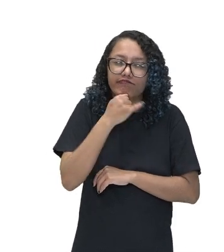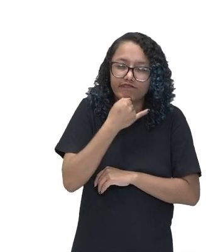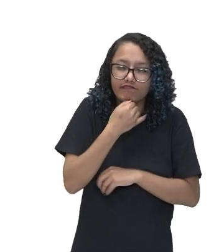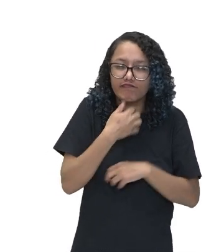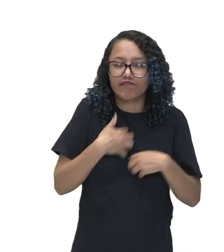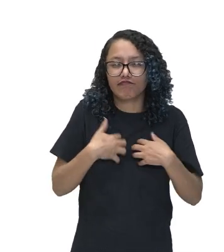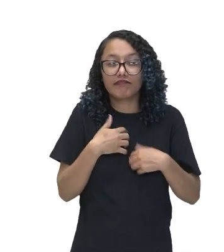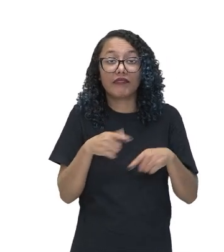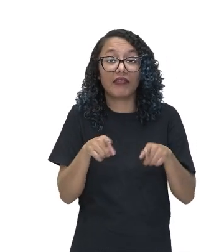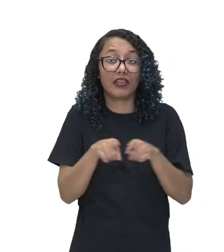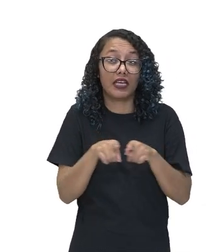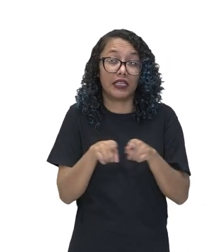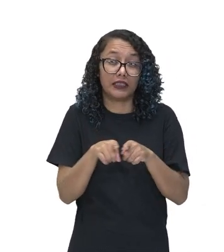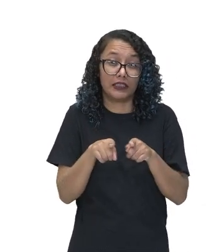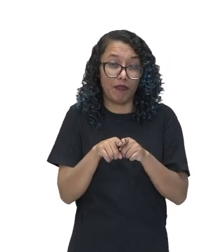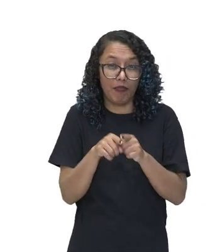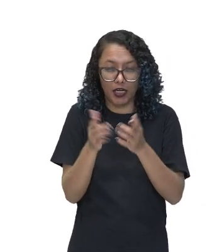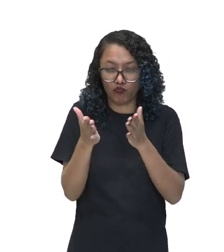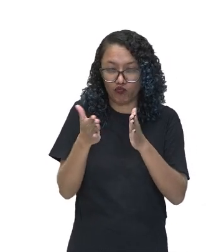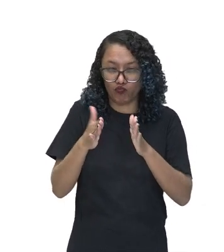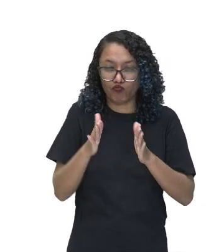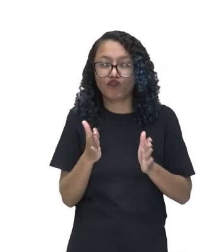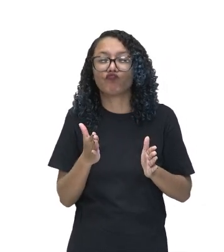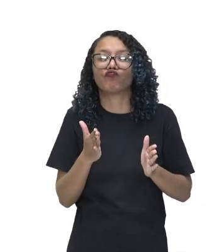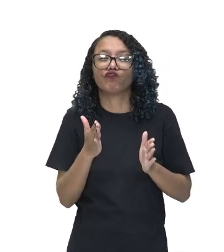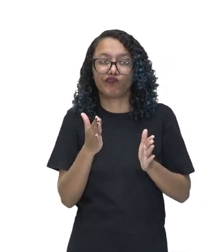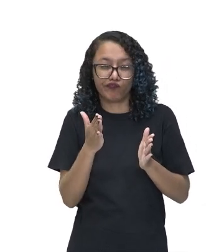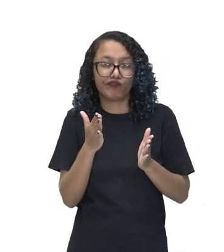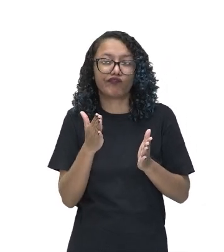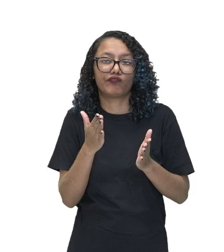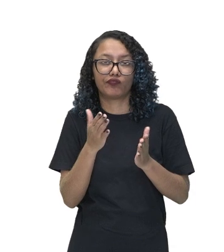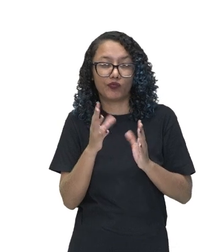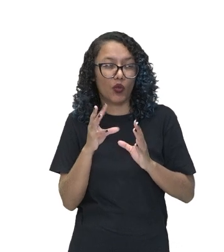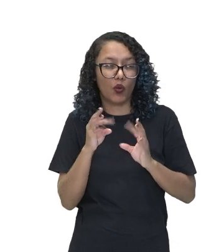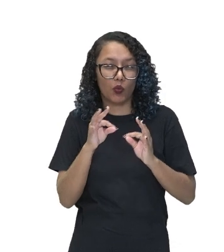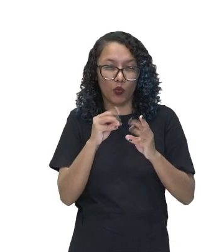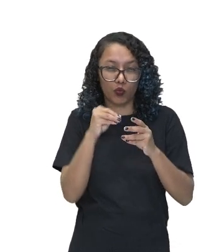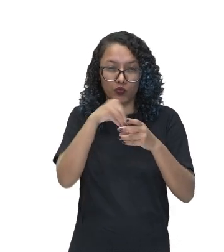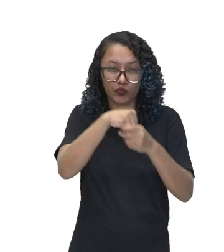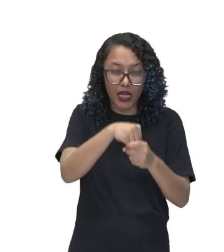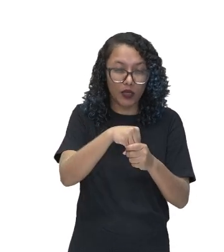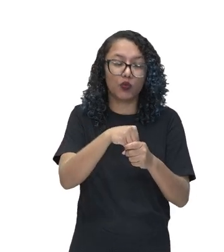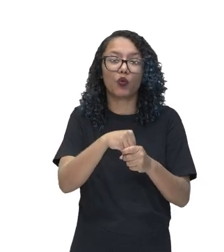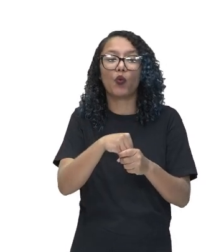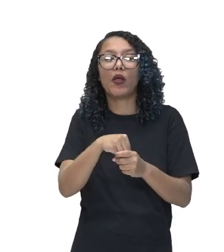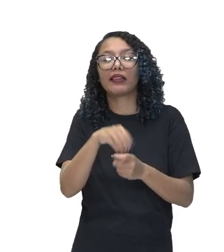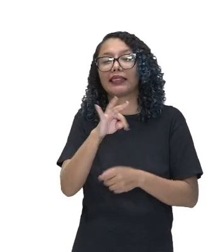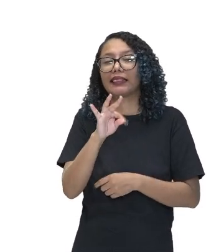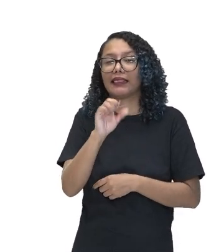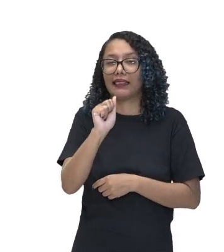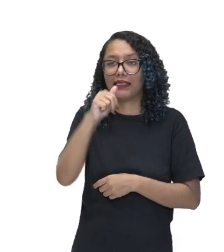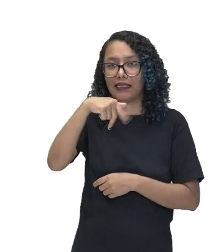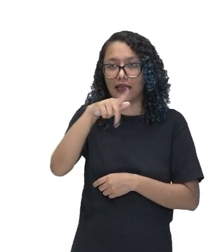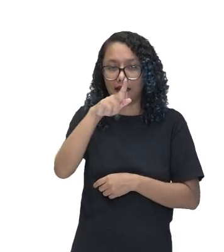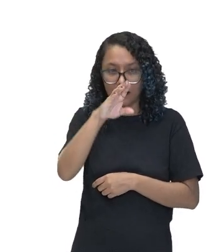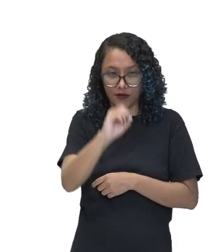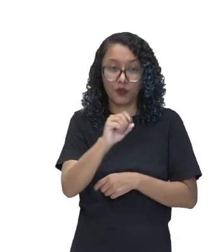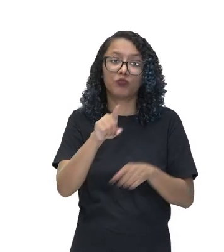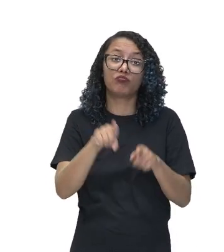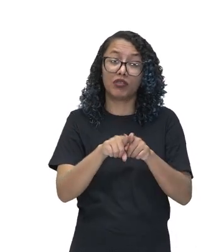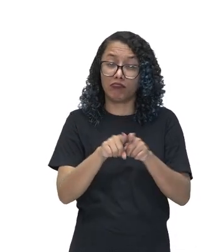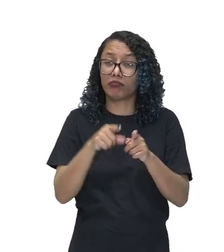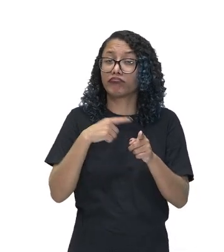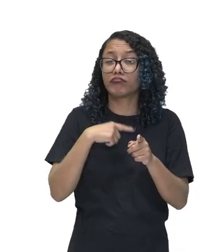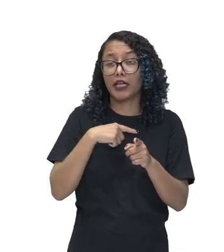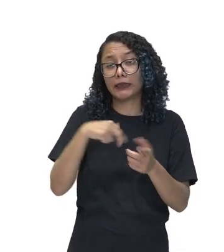de sensualidade, envolvendo aí o tango. Então a Argentina também tem as suas